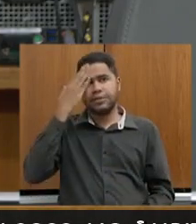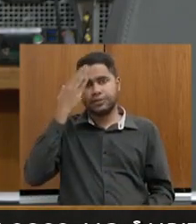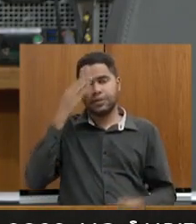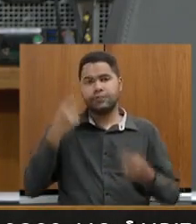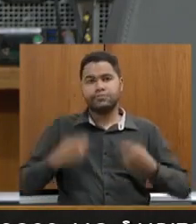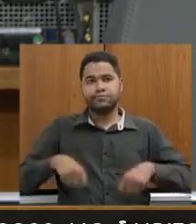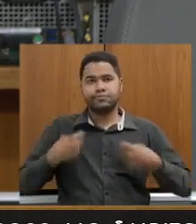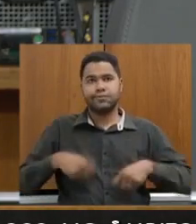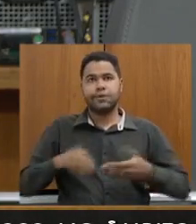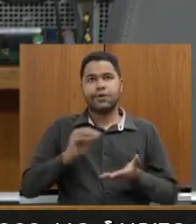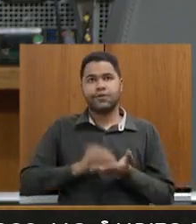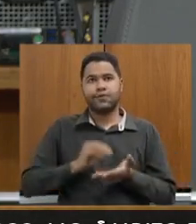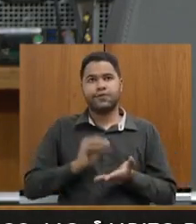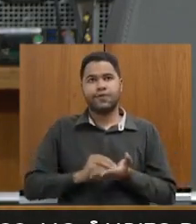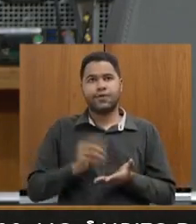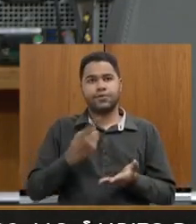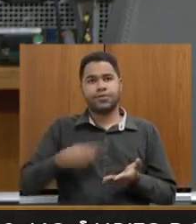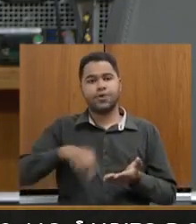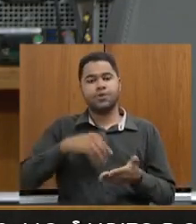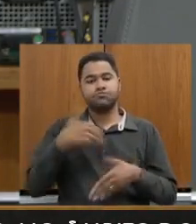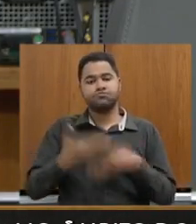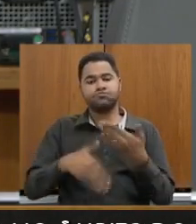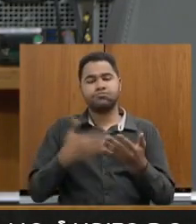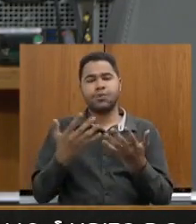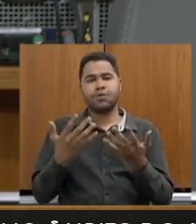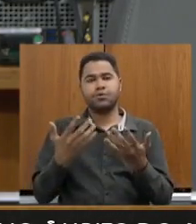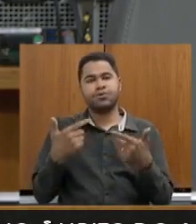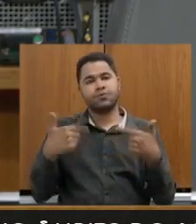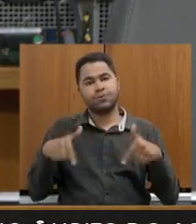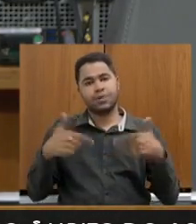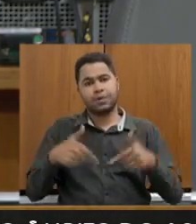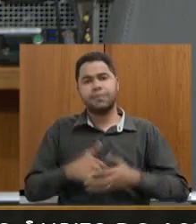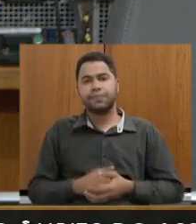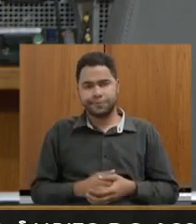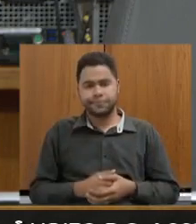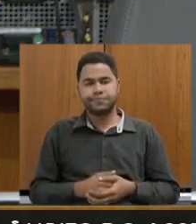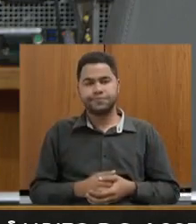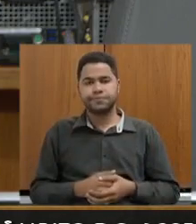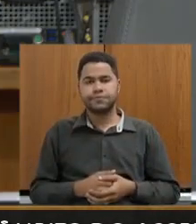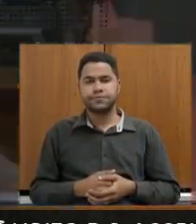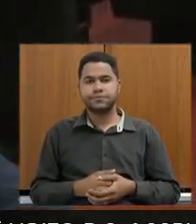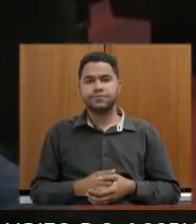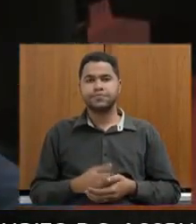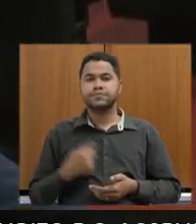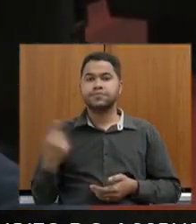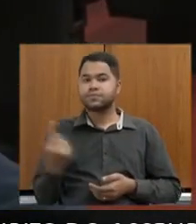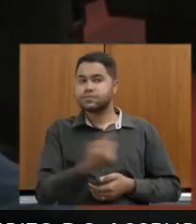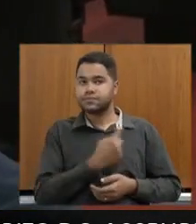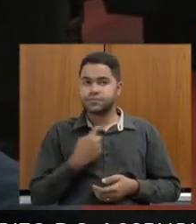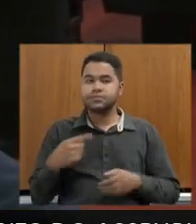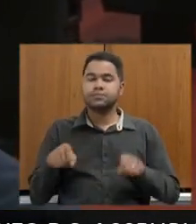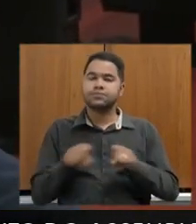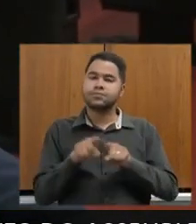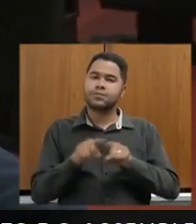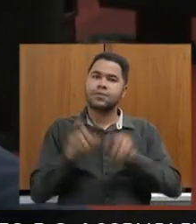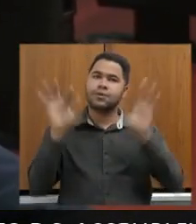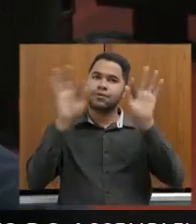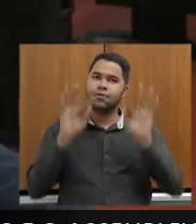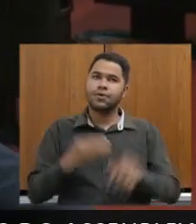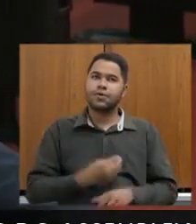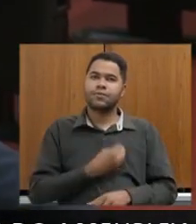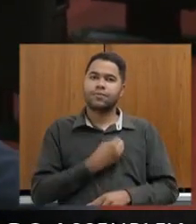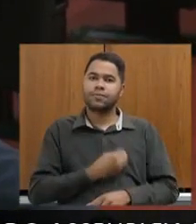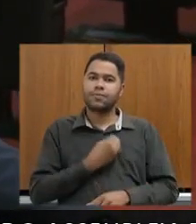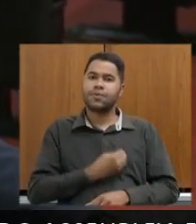quanto é necessário EA falta que isso faz para gente no desempenho das funções é nós também ficamos muito felizes em poder